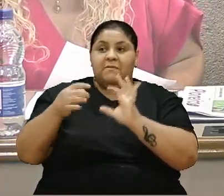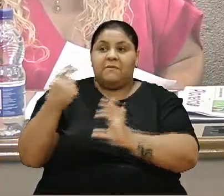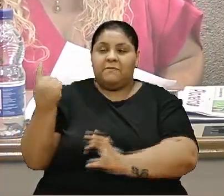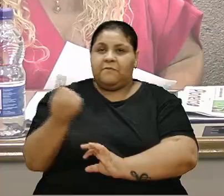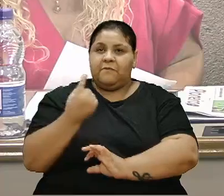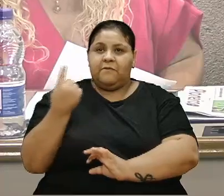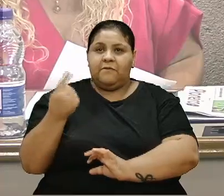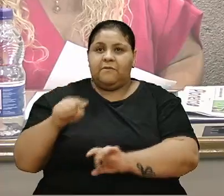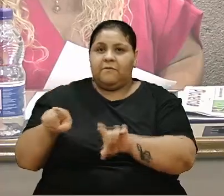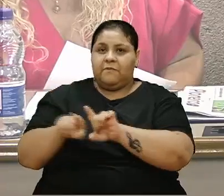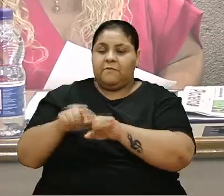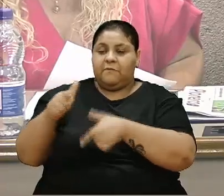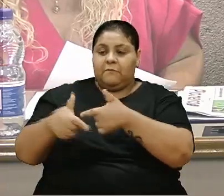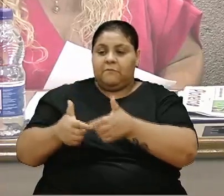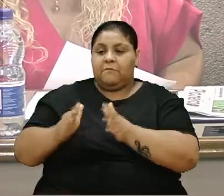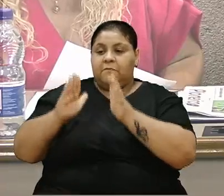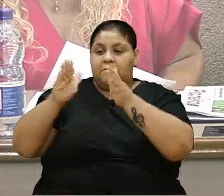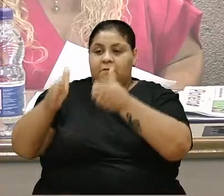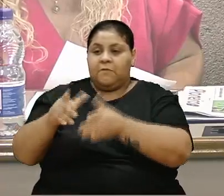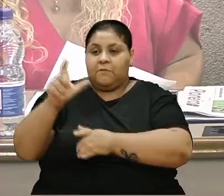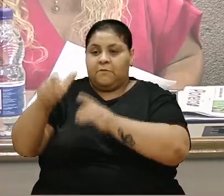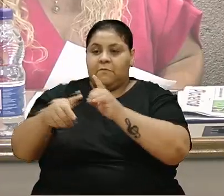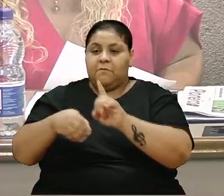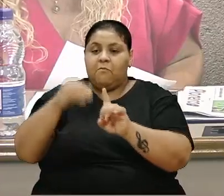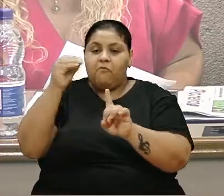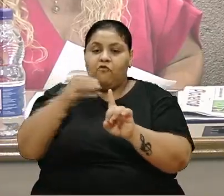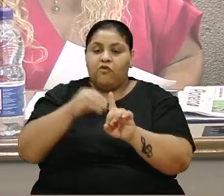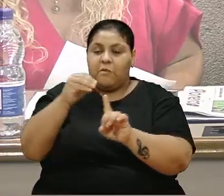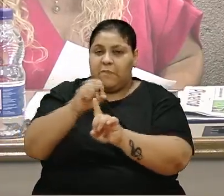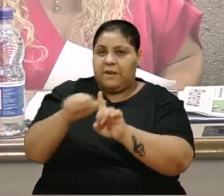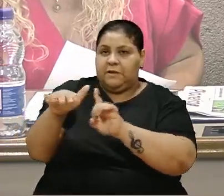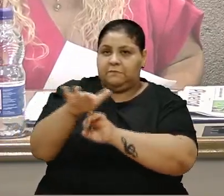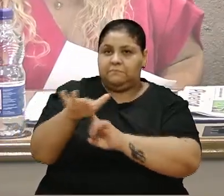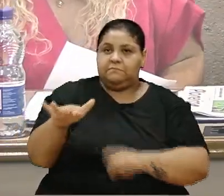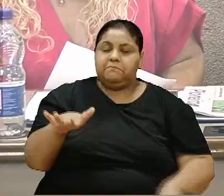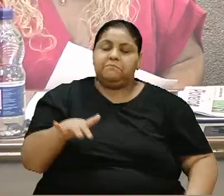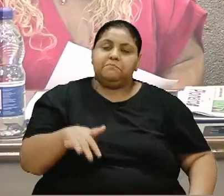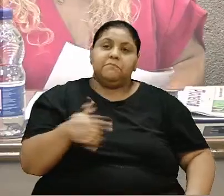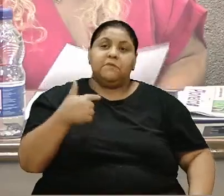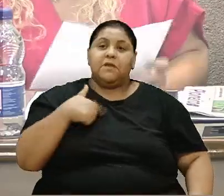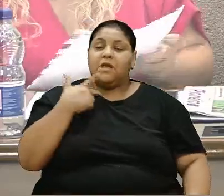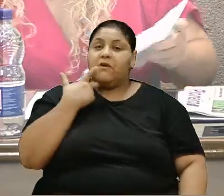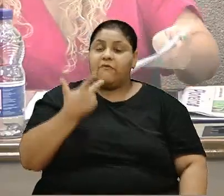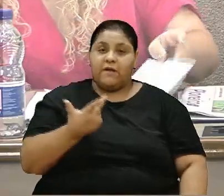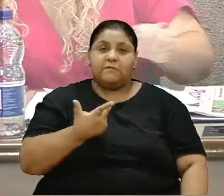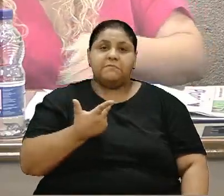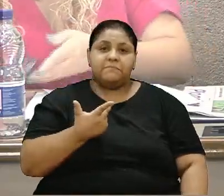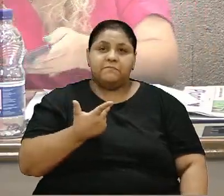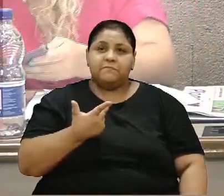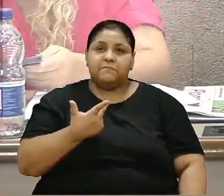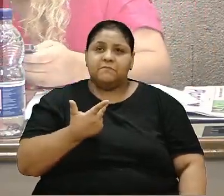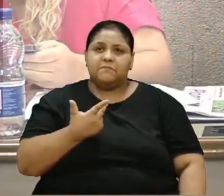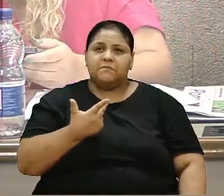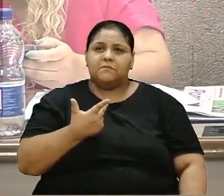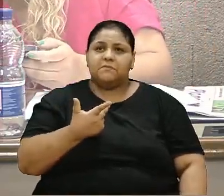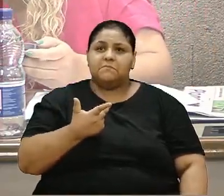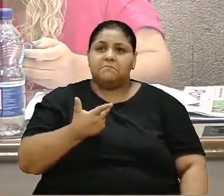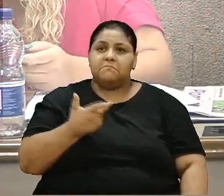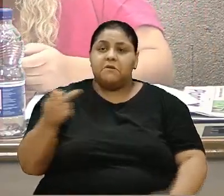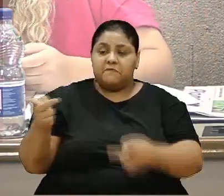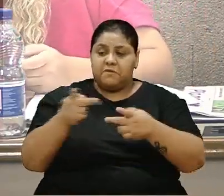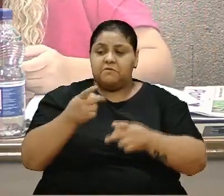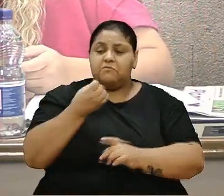serviço é voltado para aqueles em situação de vulnerabilidade social. Eu confesso que minha visita ontem lá foi muito